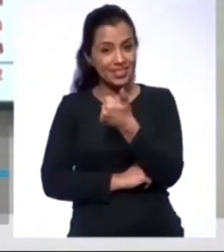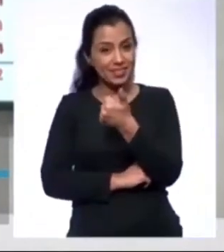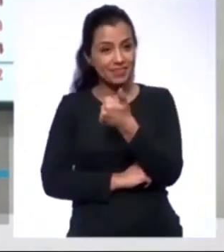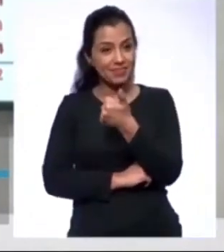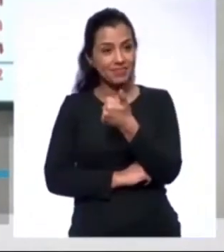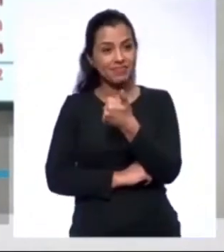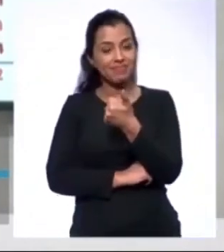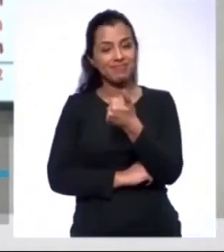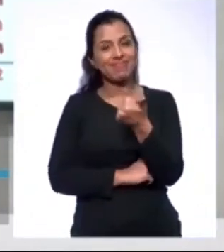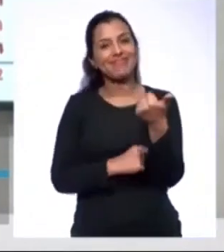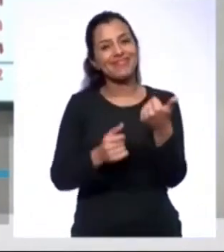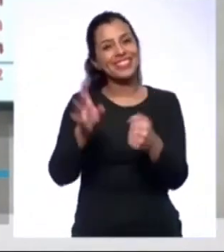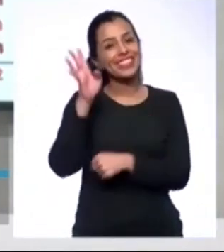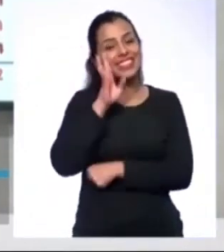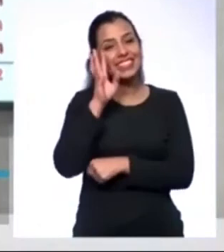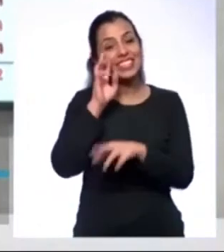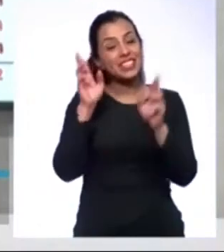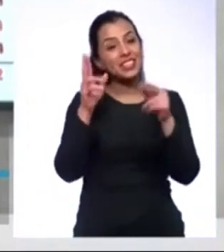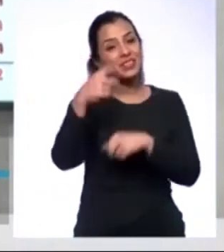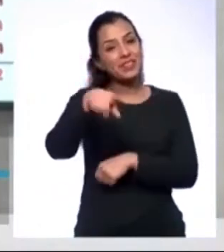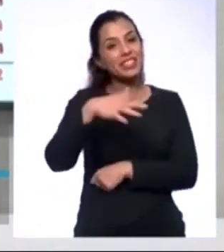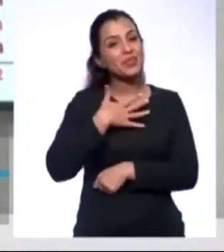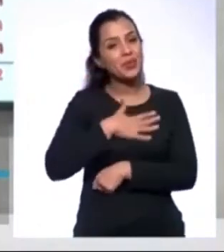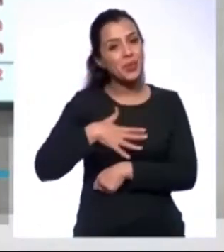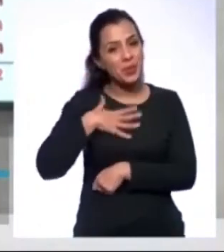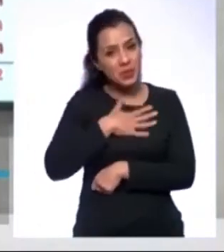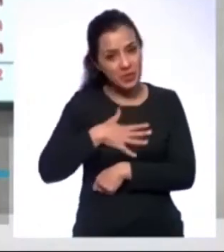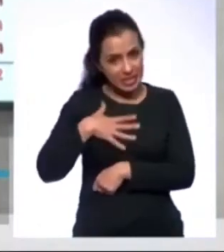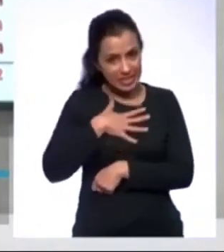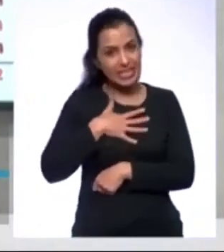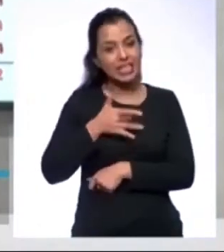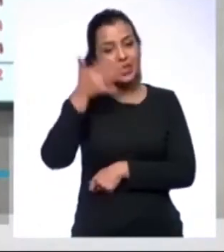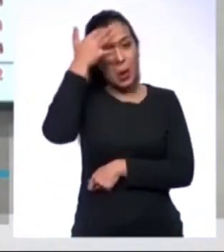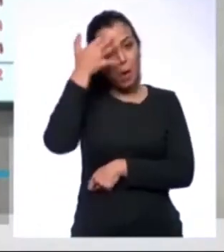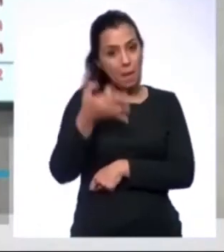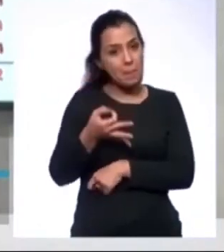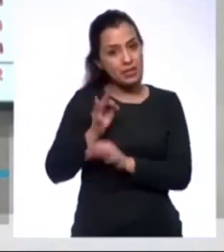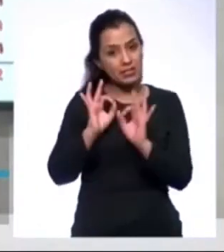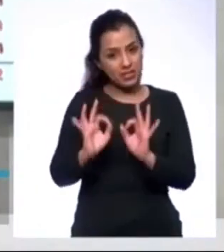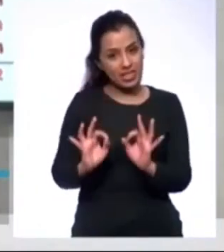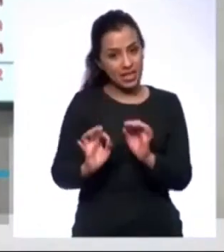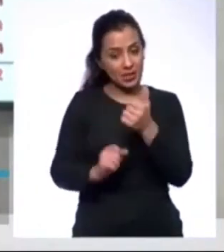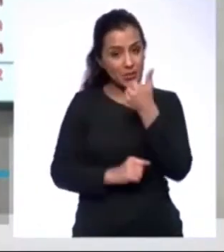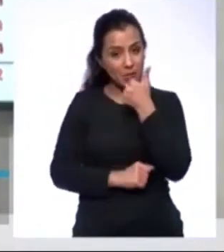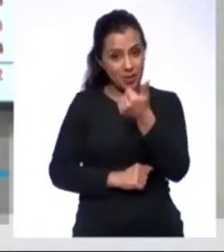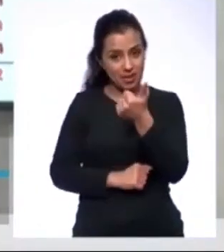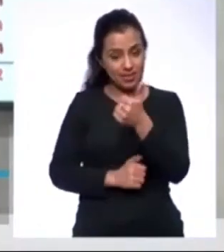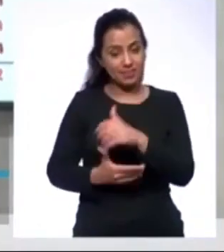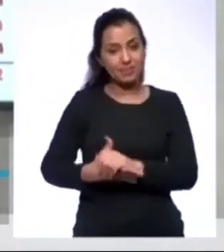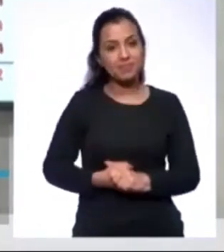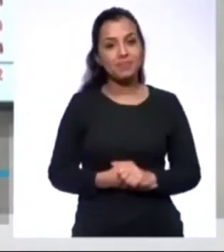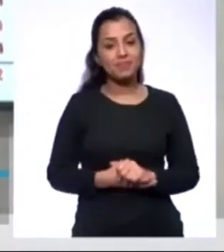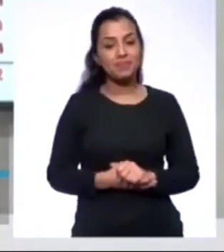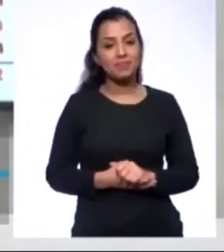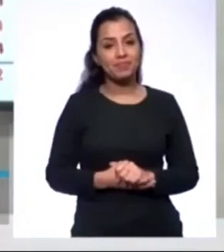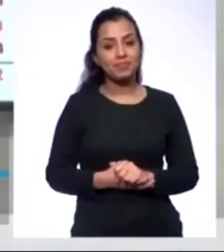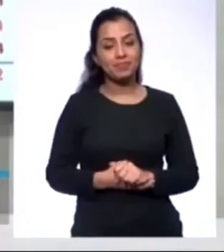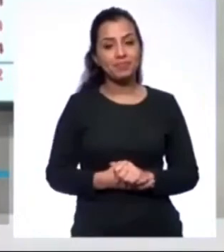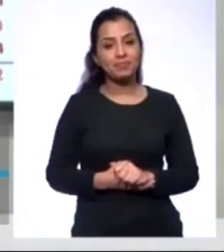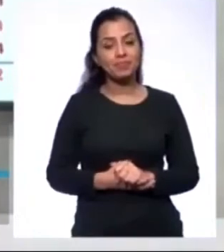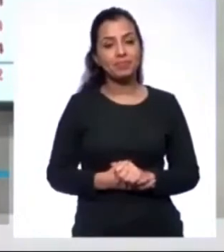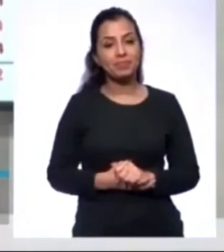rapaz que legal espero que vocês tenham gostado espero que vocês tenham compreendido aí tudo bem Que